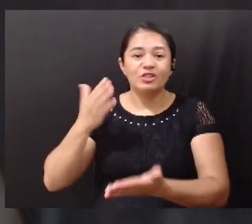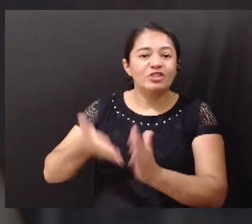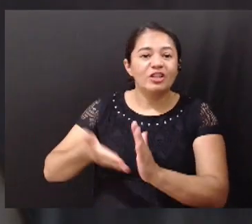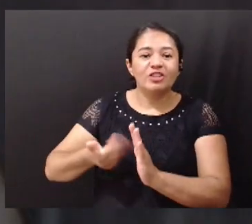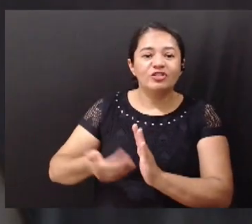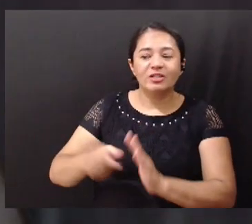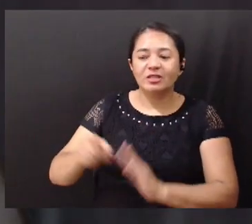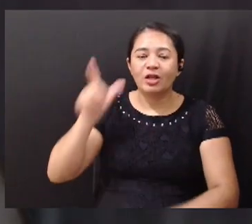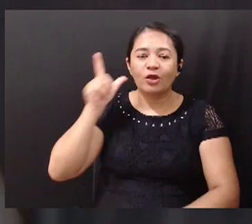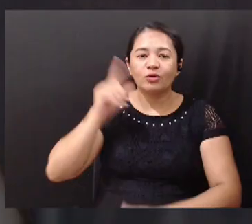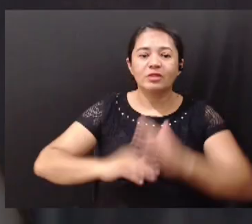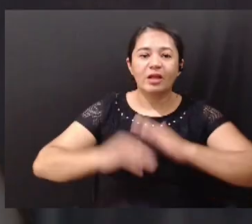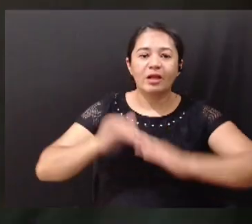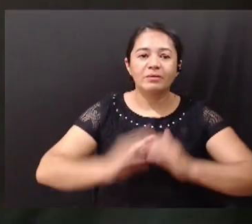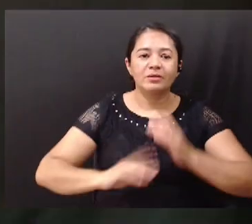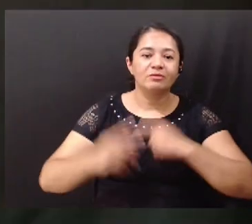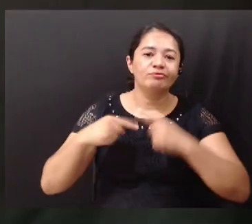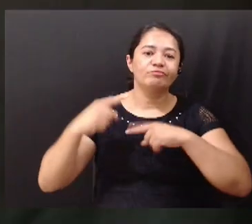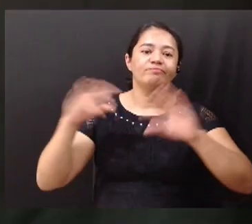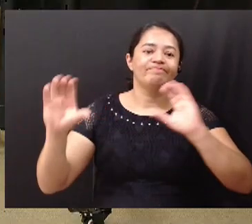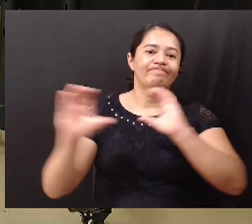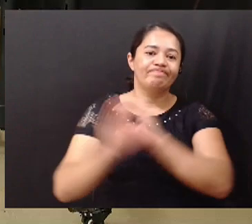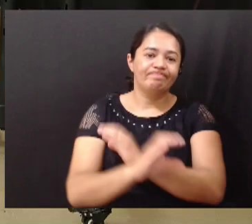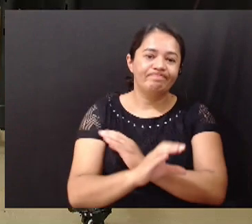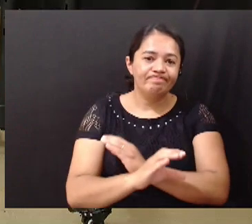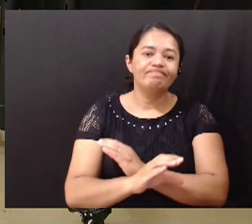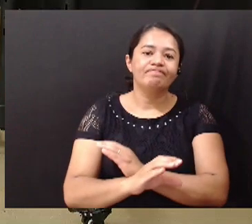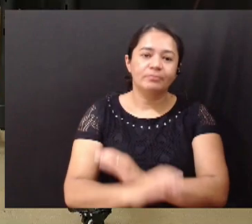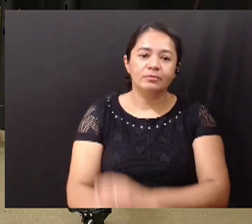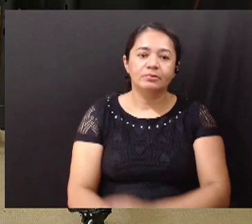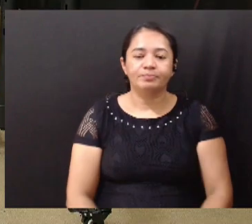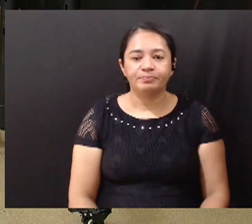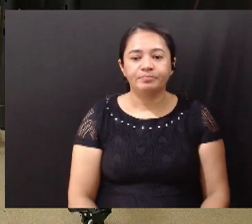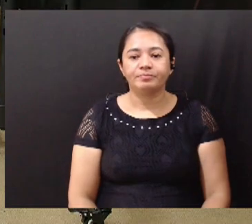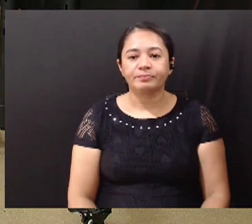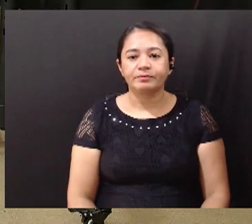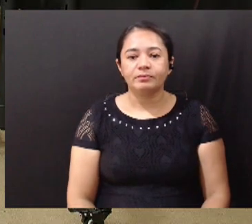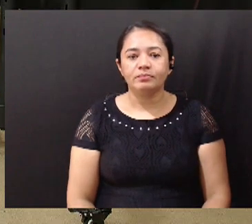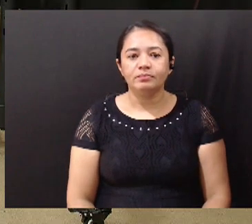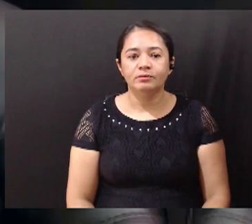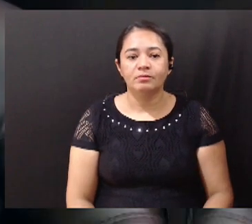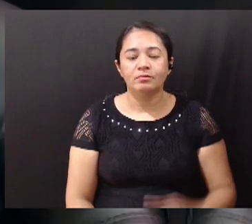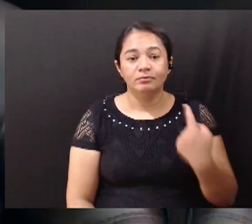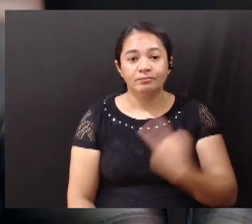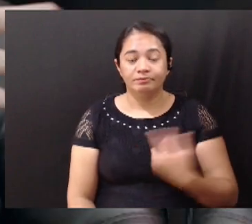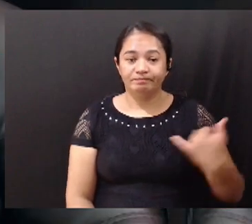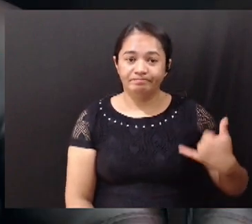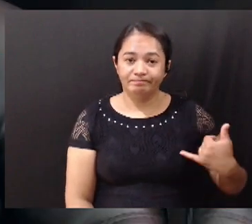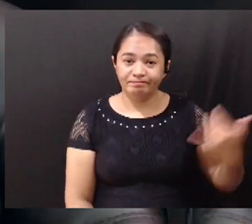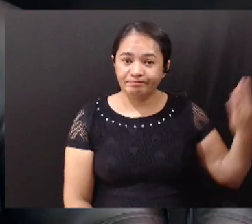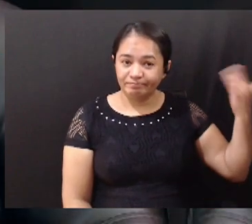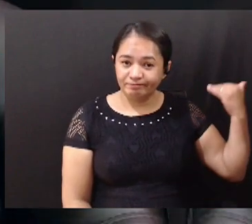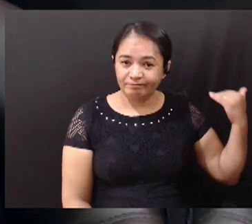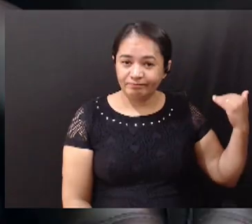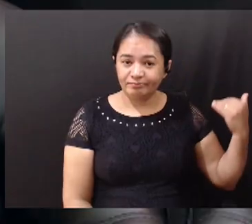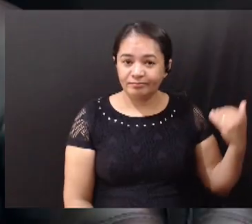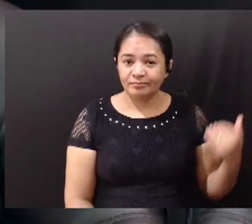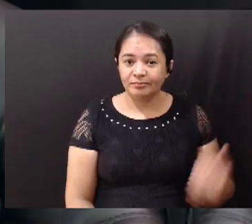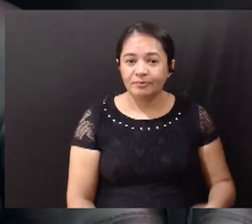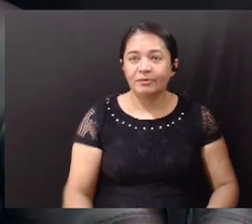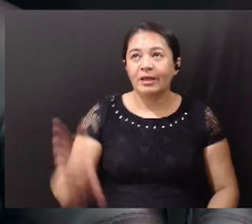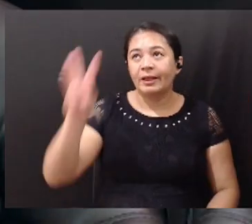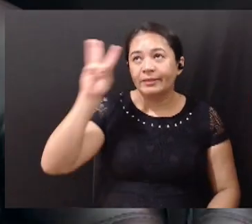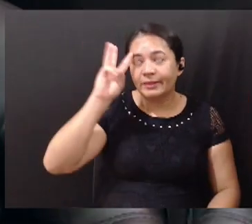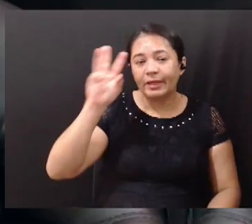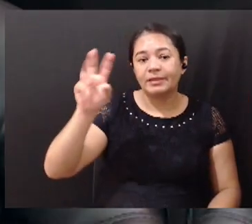maneira plena. Poxa vida. Olha que interessante, né? Na nossa idade, a gente esperava ter terça e quinta, tal horário,